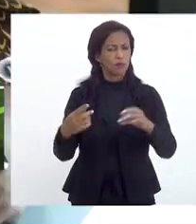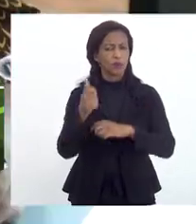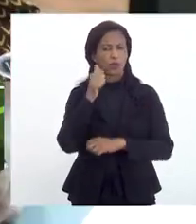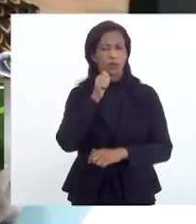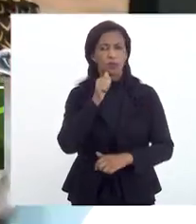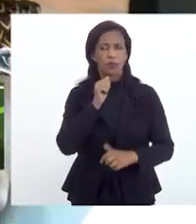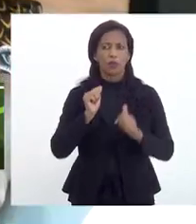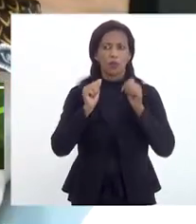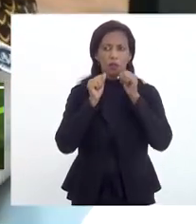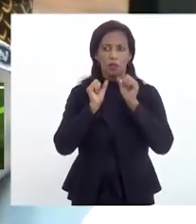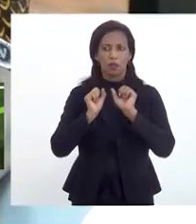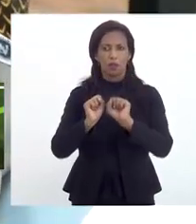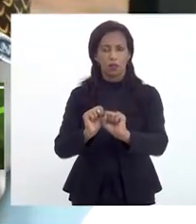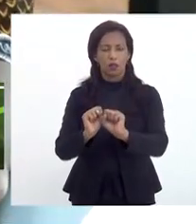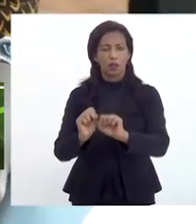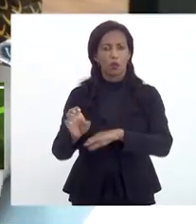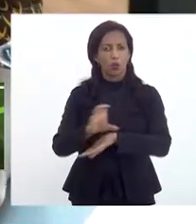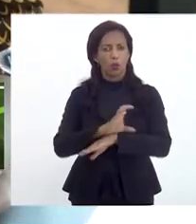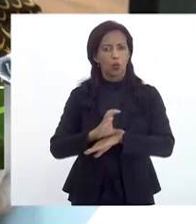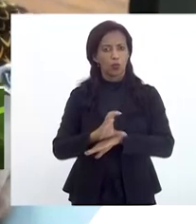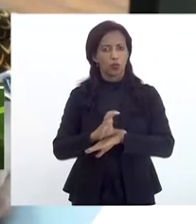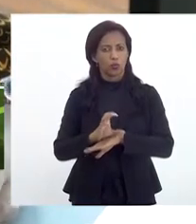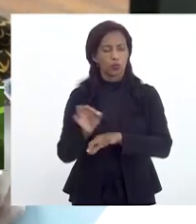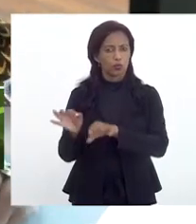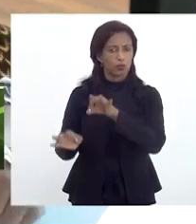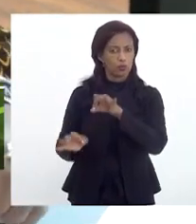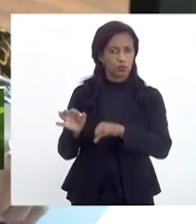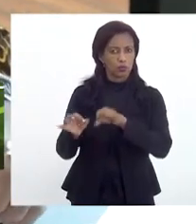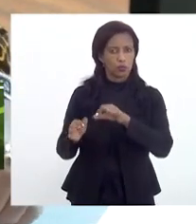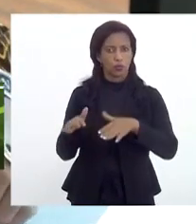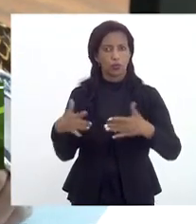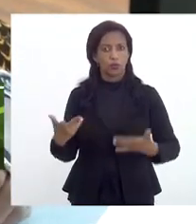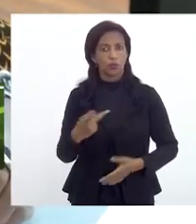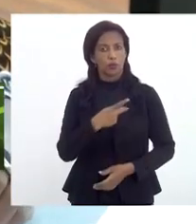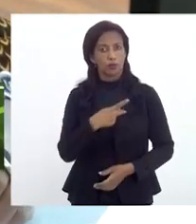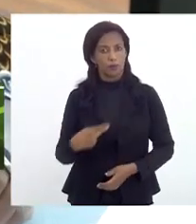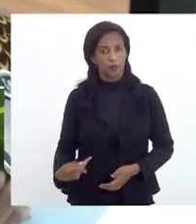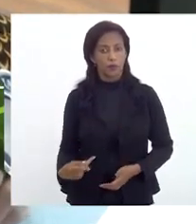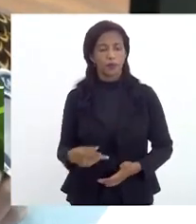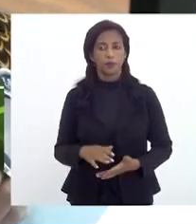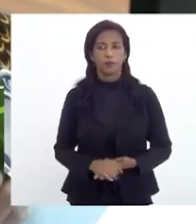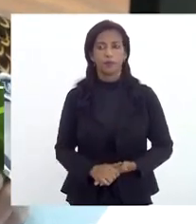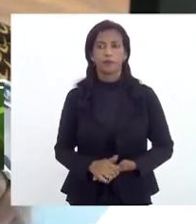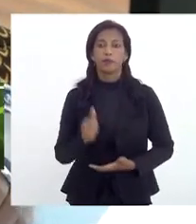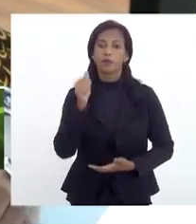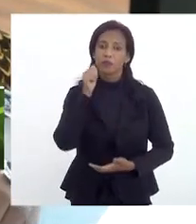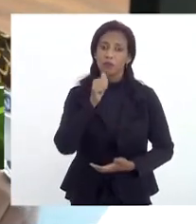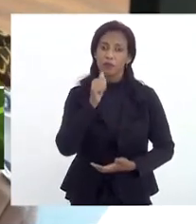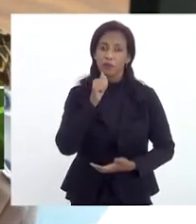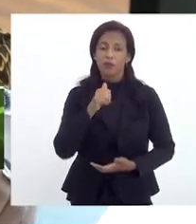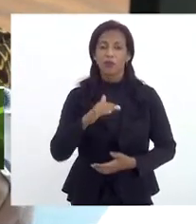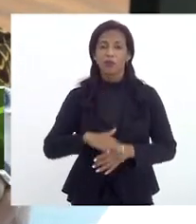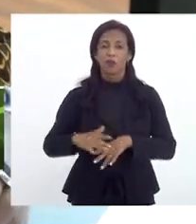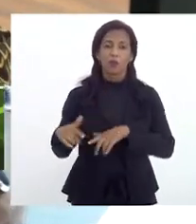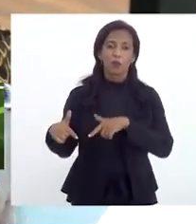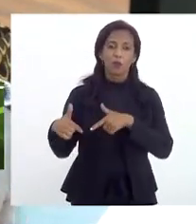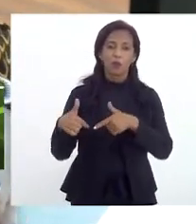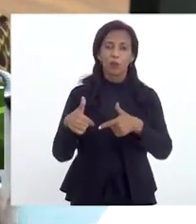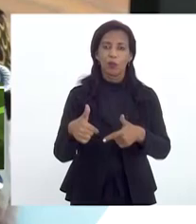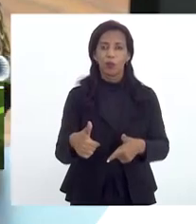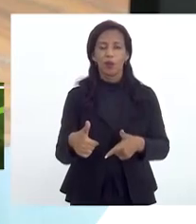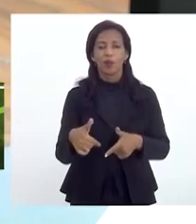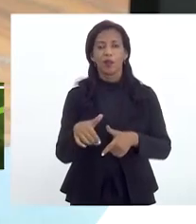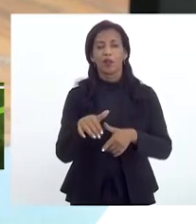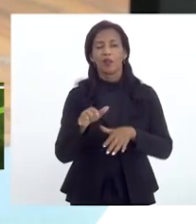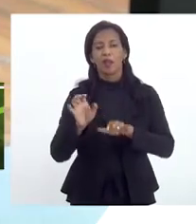assessoria Tanto da Comissão de Constituição e Justiça Quanto na presidência Foram mulheres que atuaram diretamente